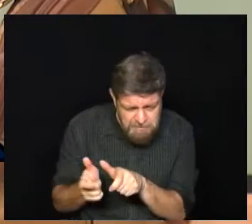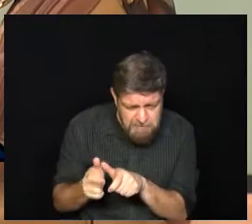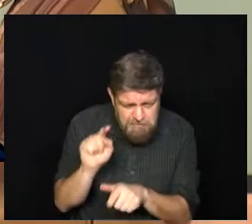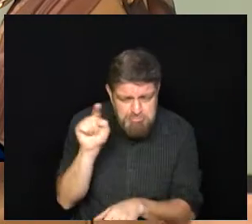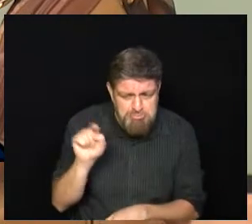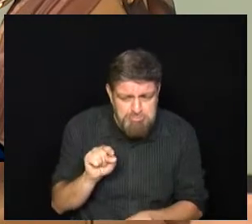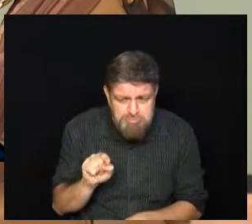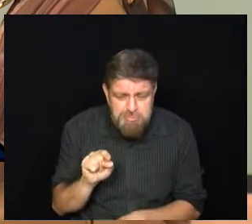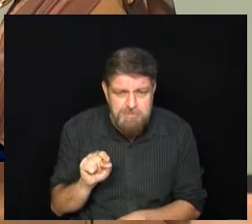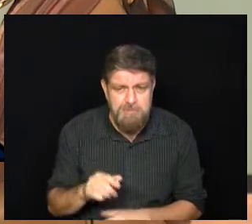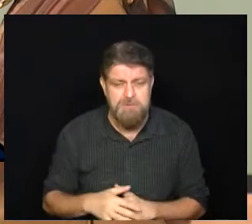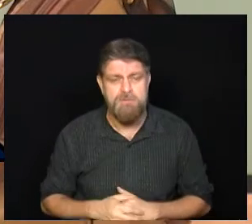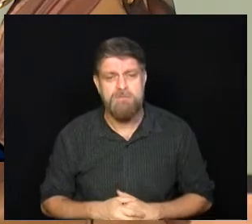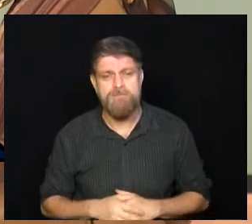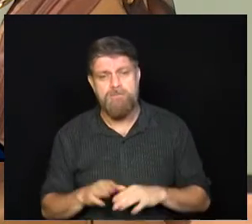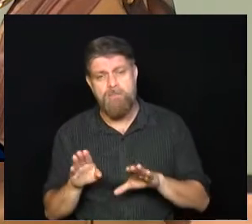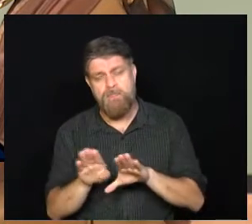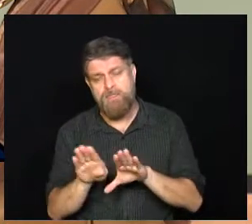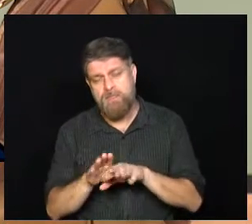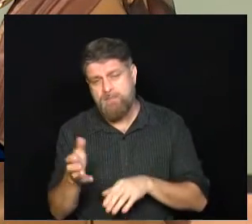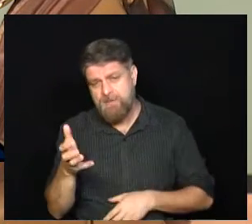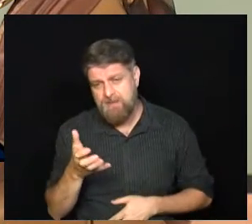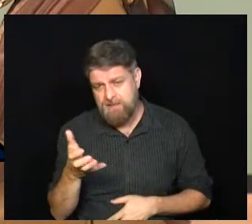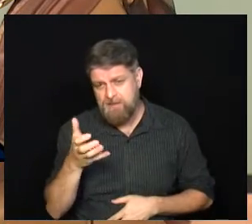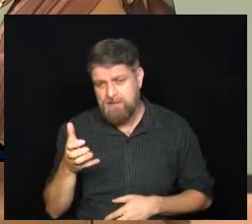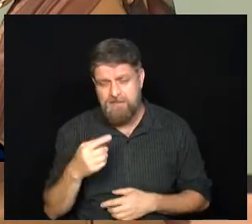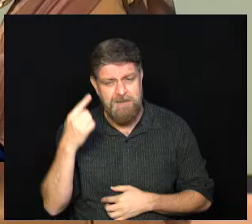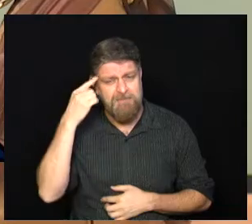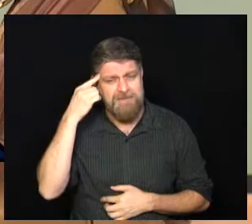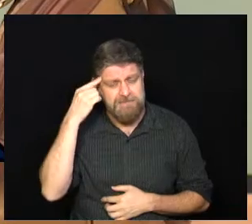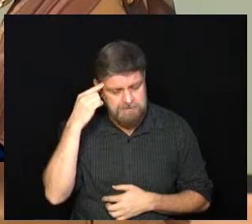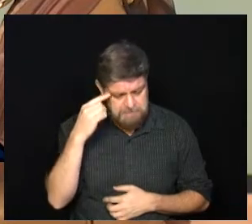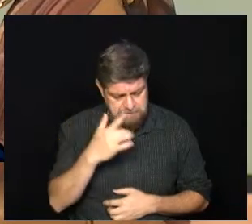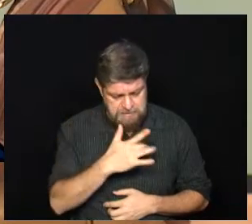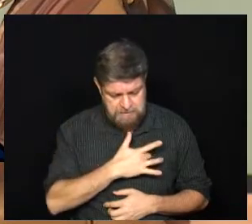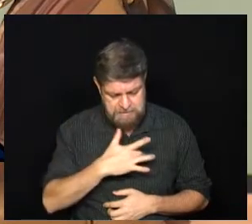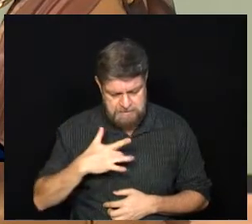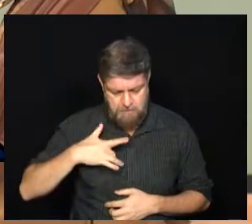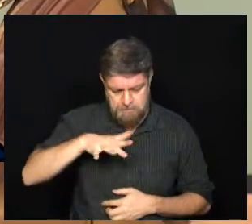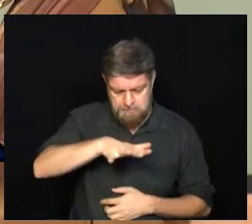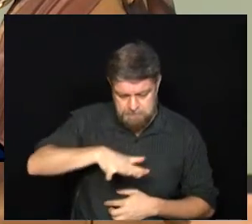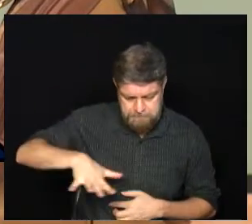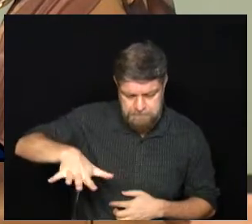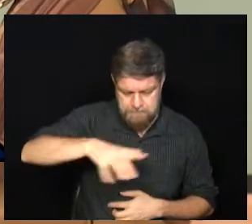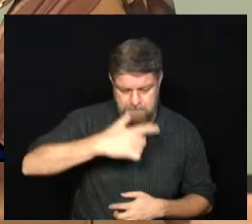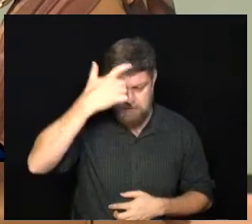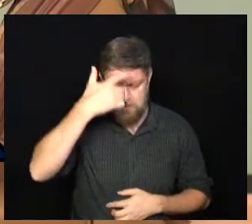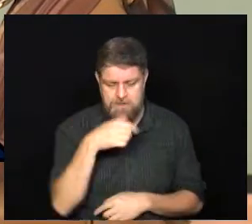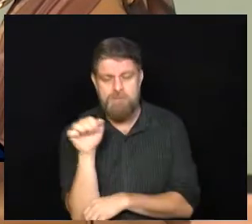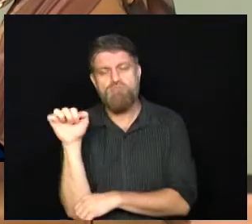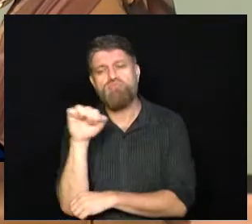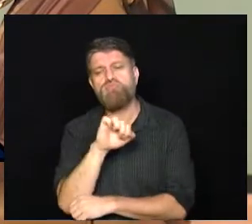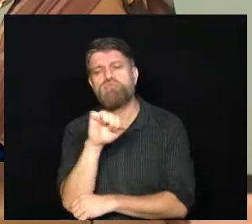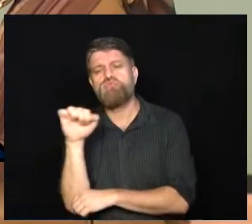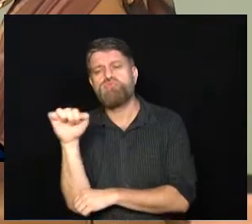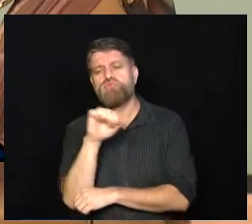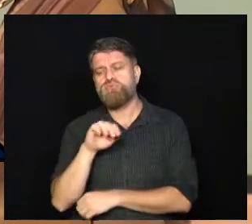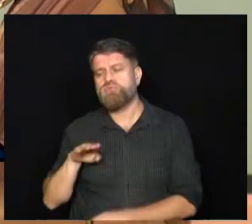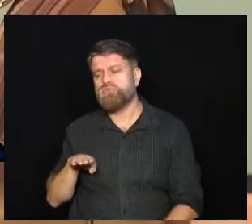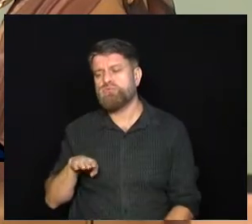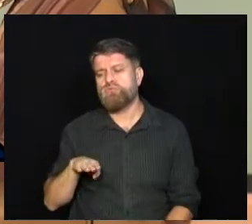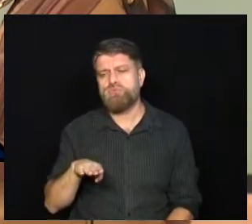aí, também fazendo um link com relação à saúde. Quando eu estava vindo no carro, eu estava escutando,